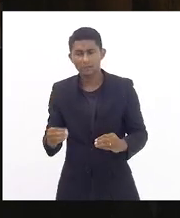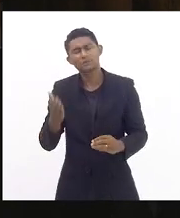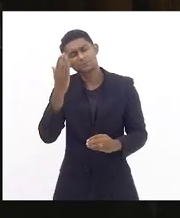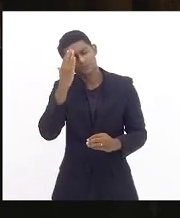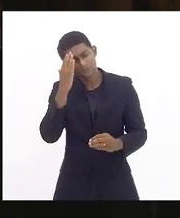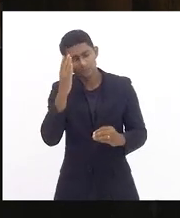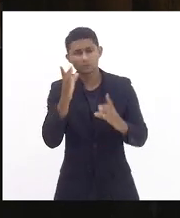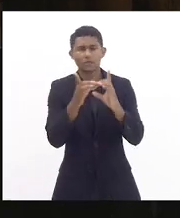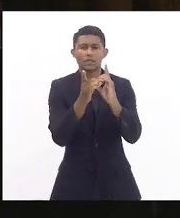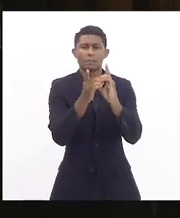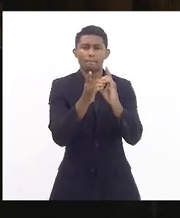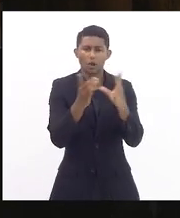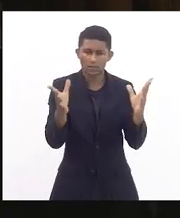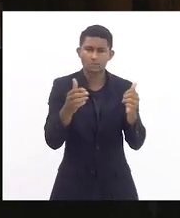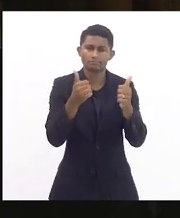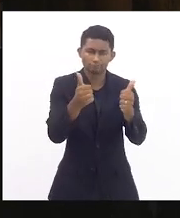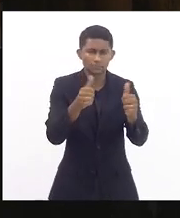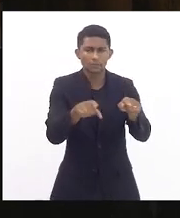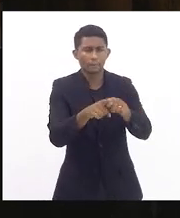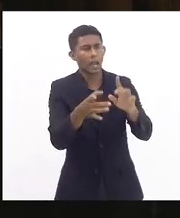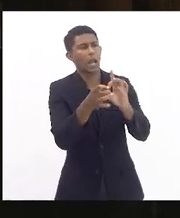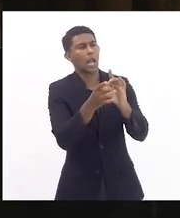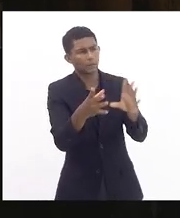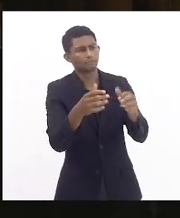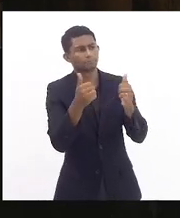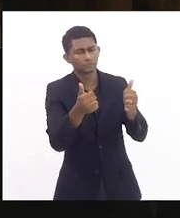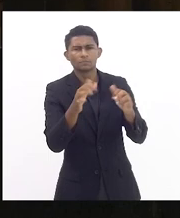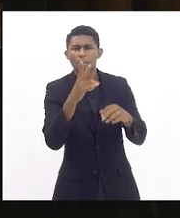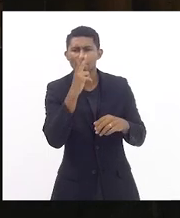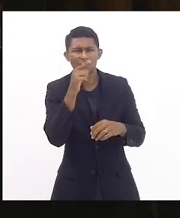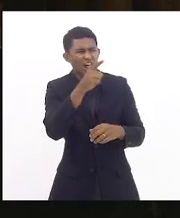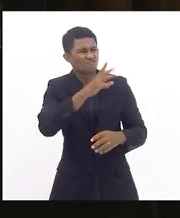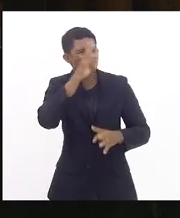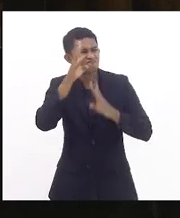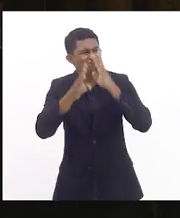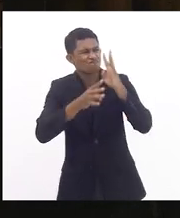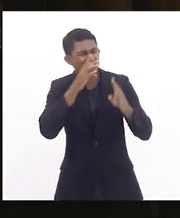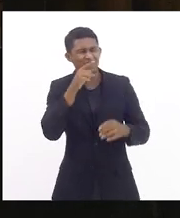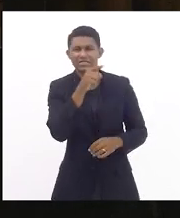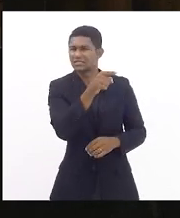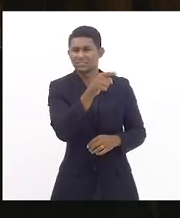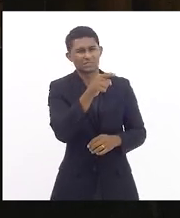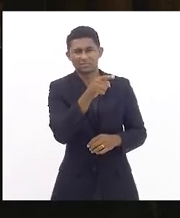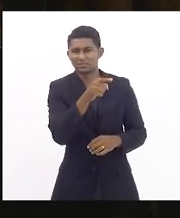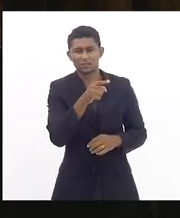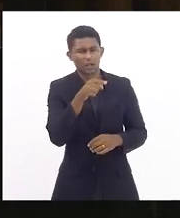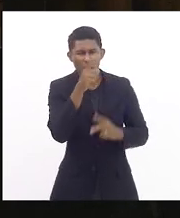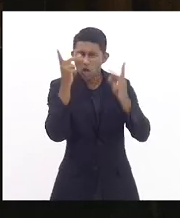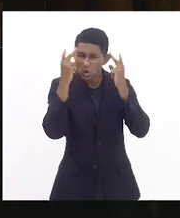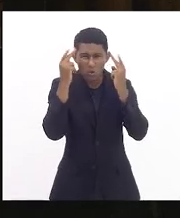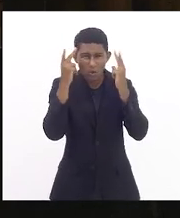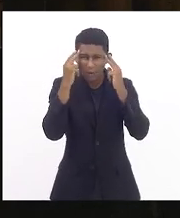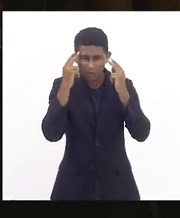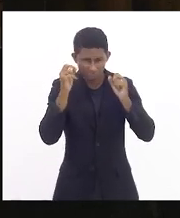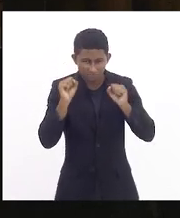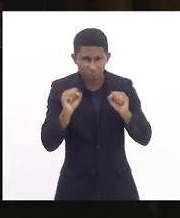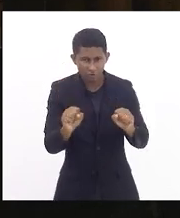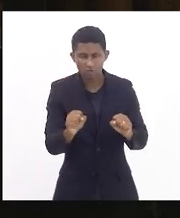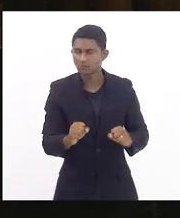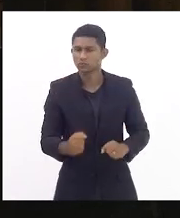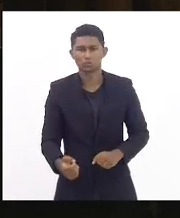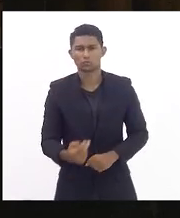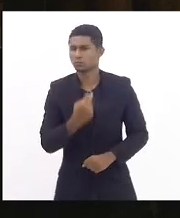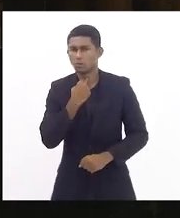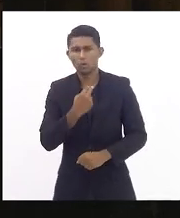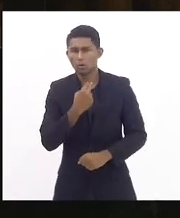a liberdade, mas isso é um abuso e nós não podemos deixar com que isso seja algo natural em nosso país.